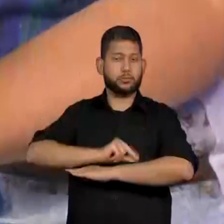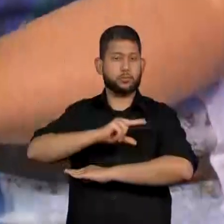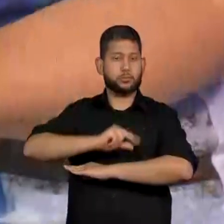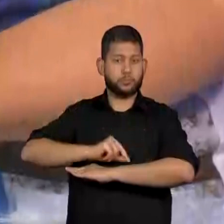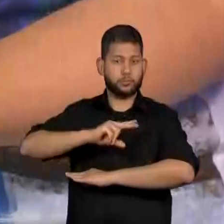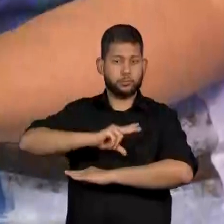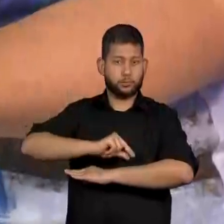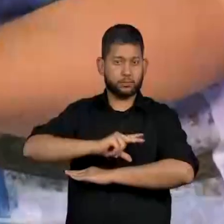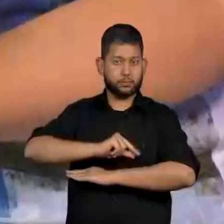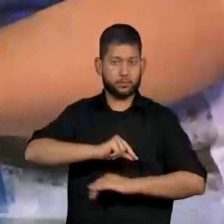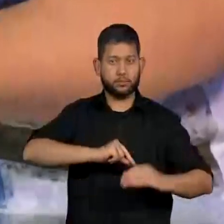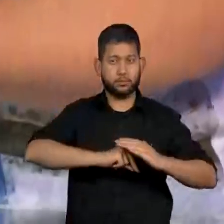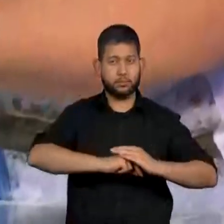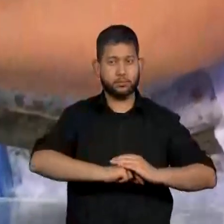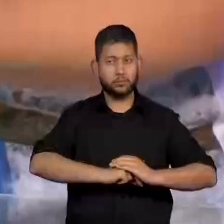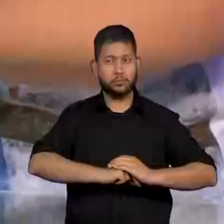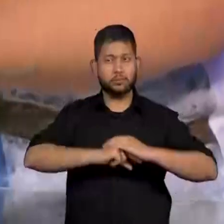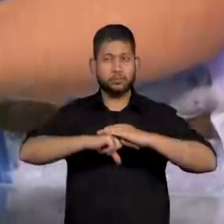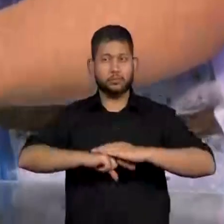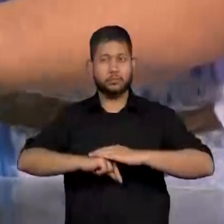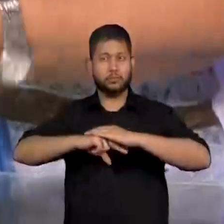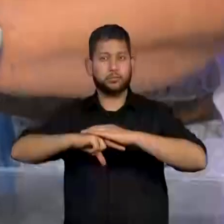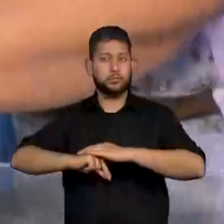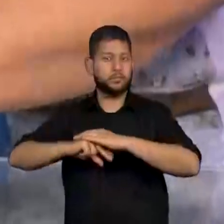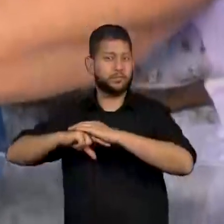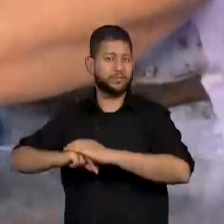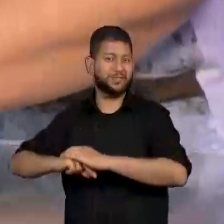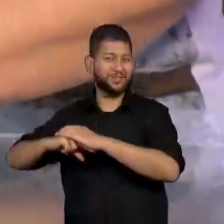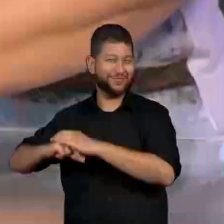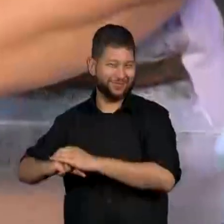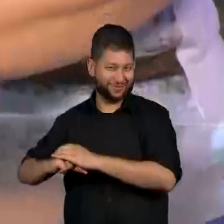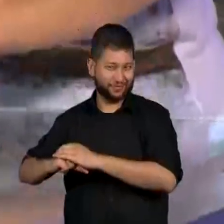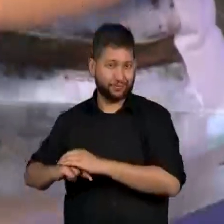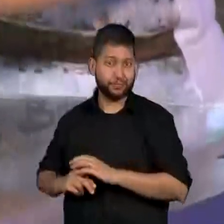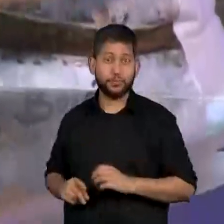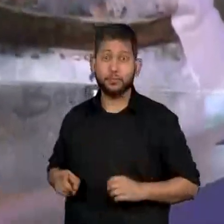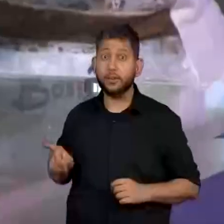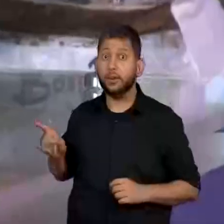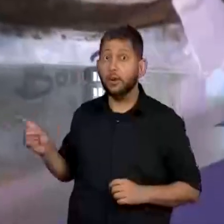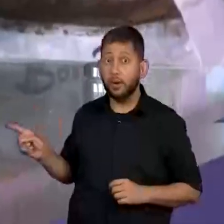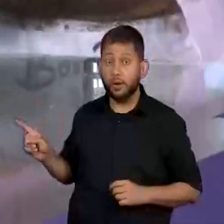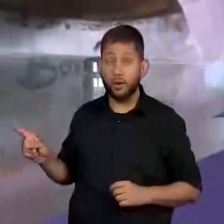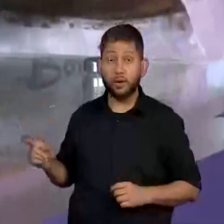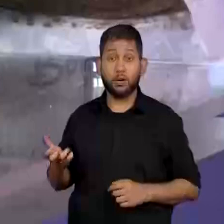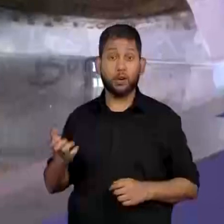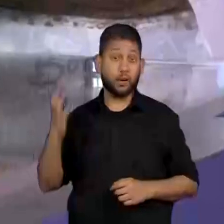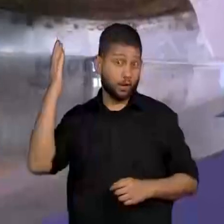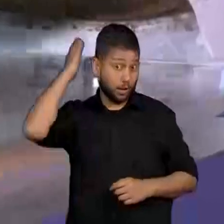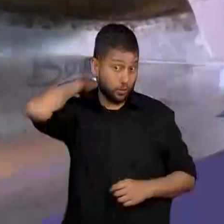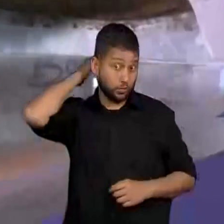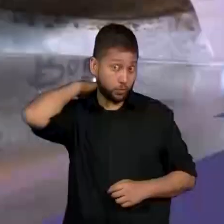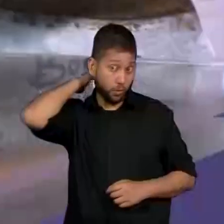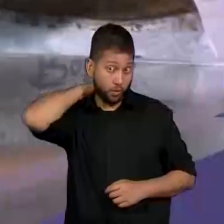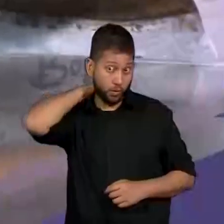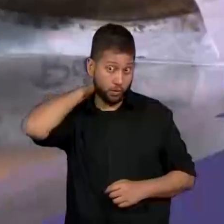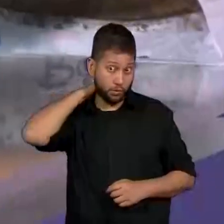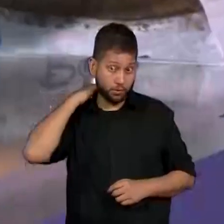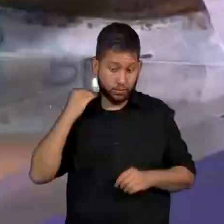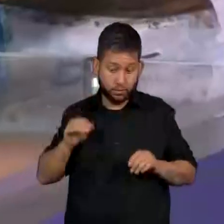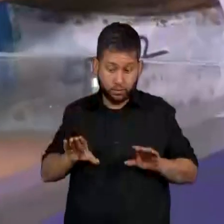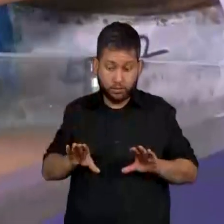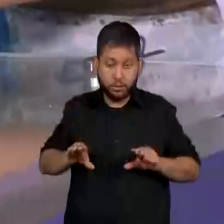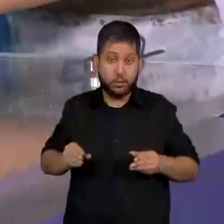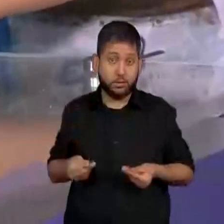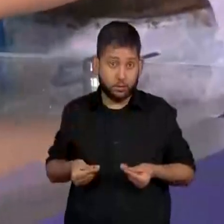eu vou virar vou colocar essa parte para baixo da mesa e vou trabalhar com as costas e as partes traseiras do sapinho